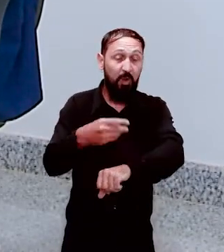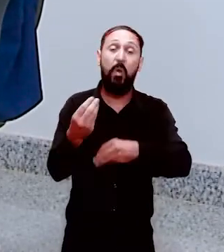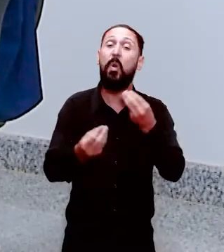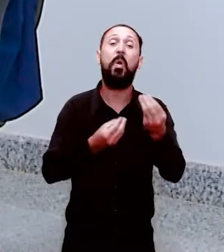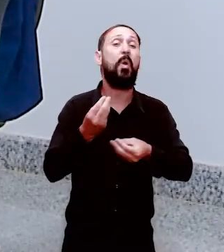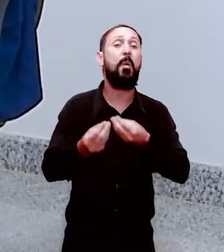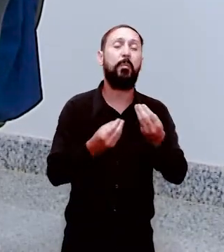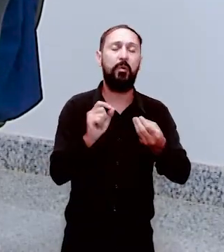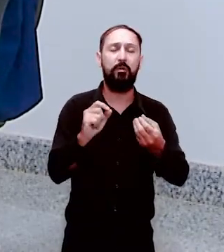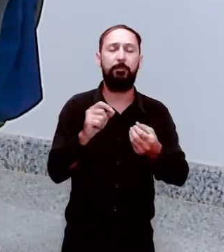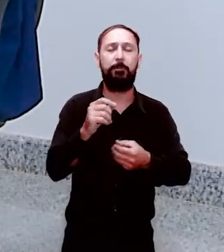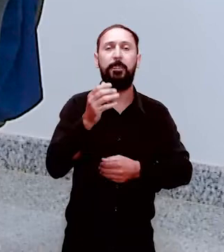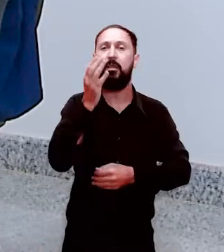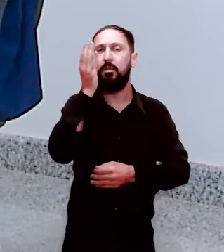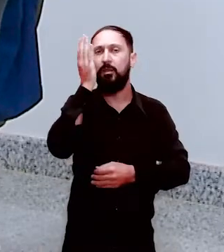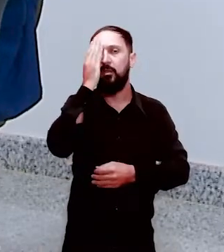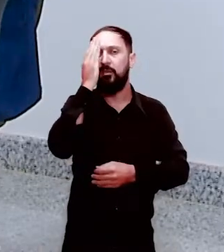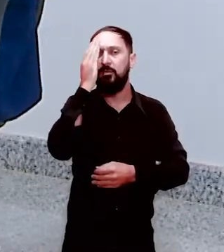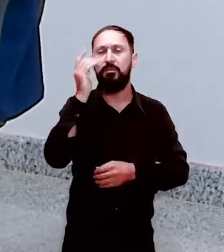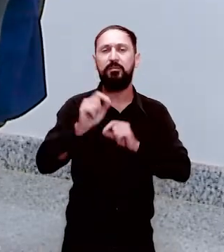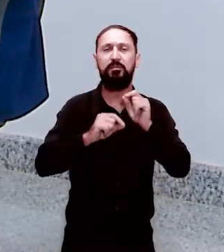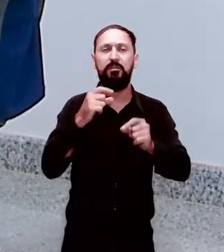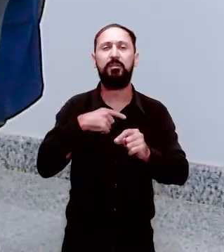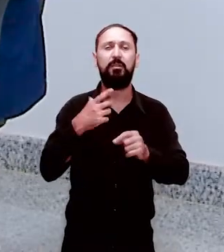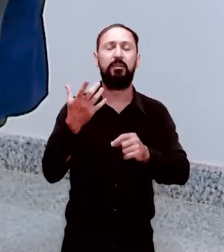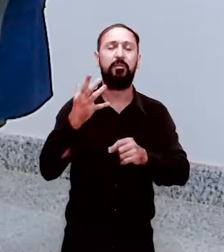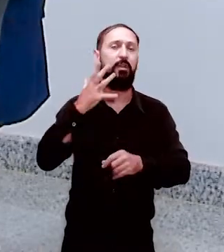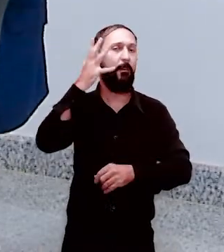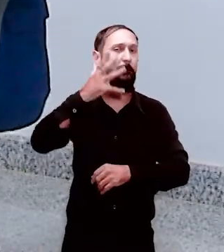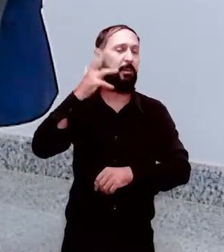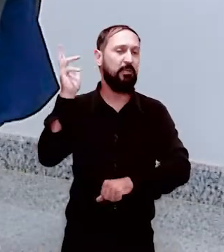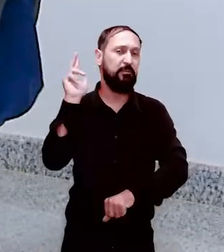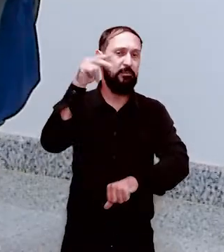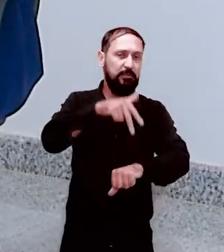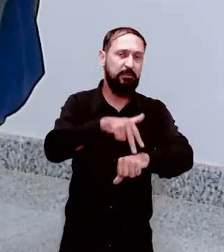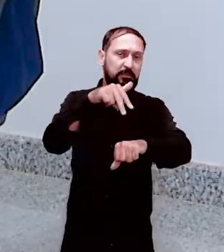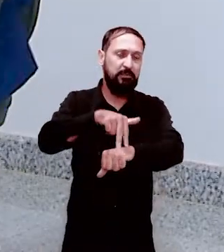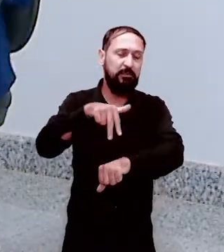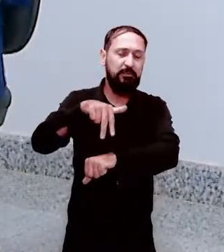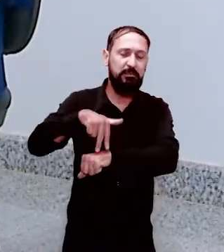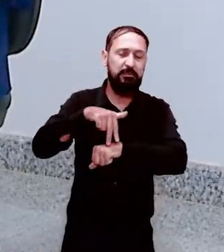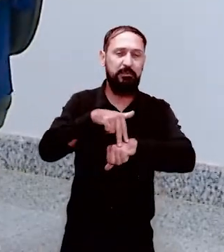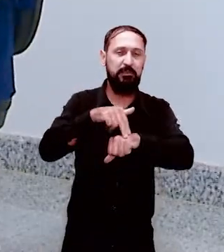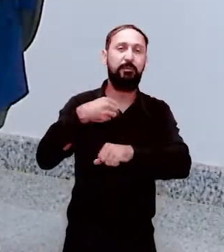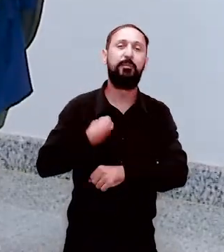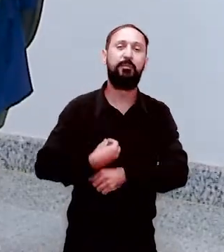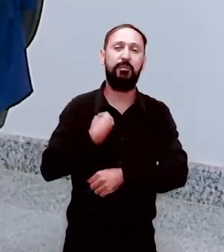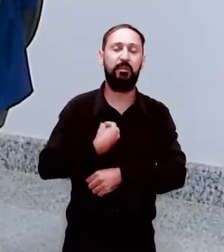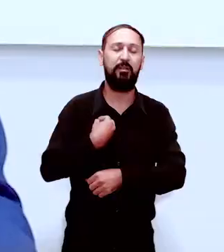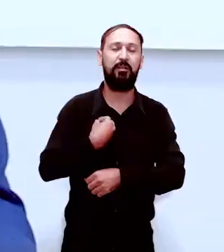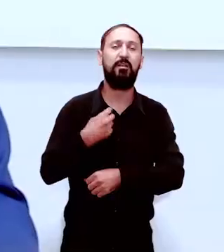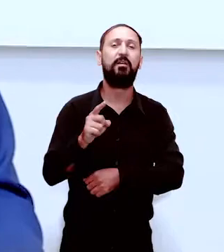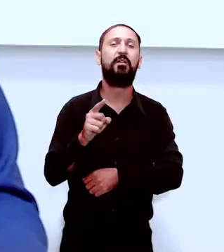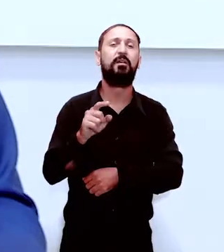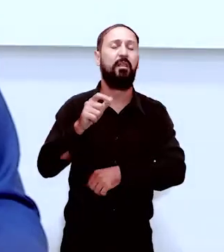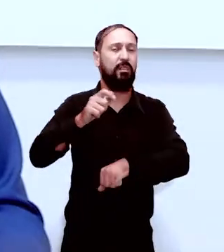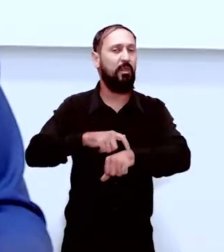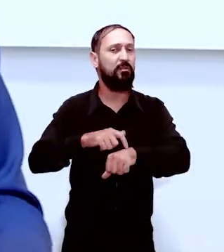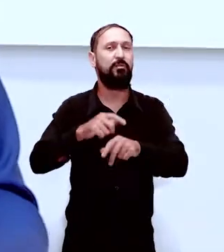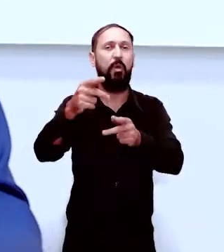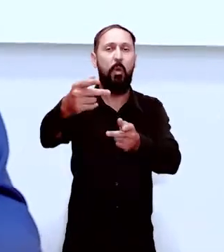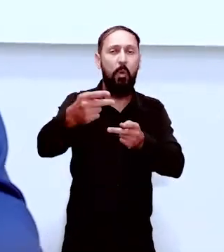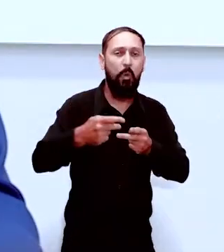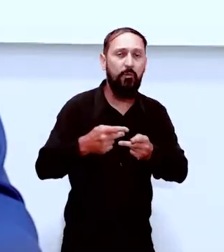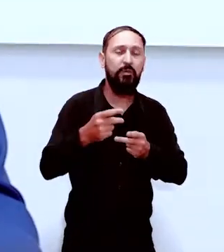formar. Como é que esse trabalho? Eu sei que você já me chamou para dar tantas palestras ao longo da minha vida. E a Eugênia, aquele tipo, quando ela te